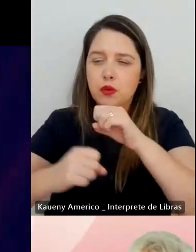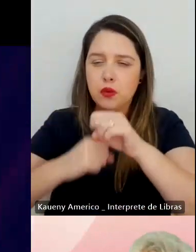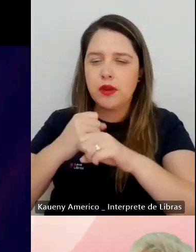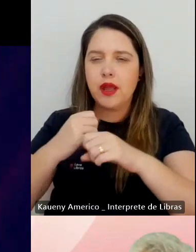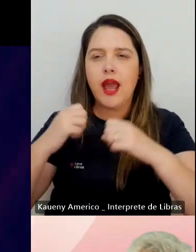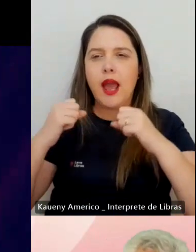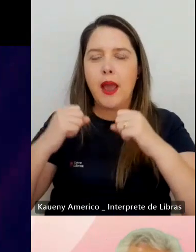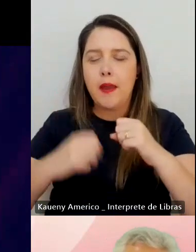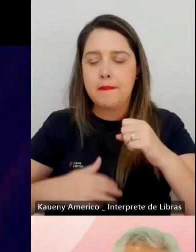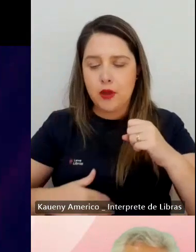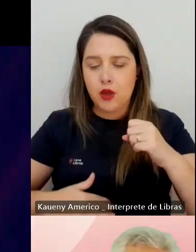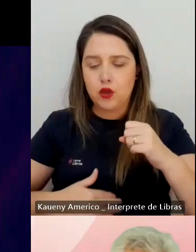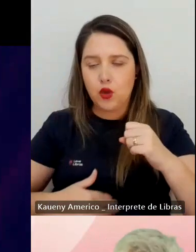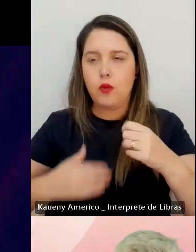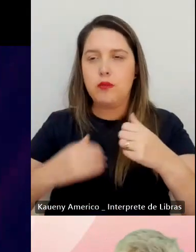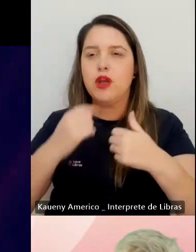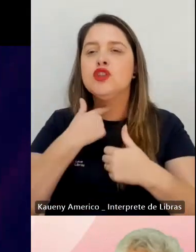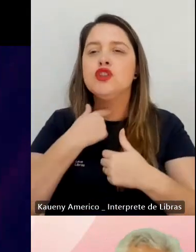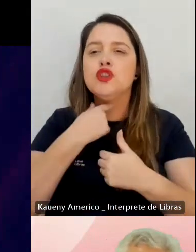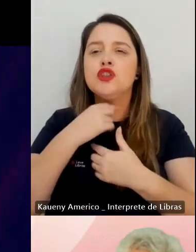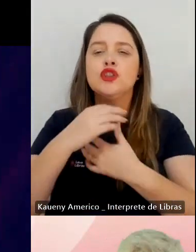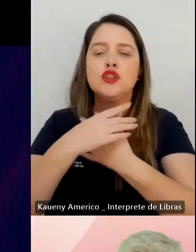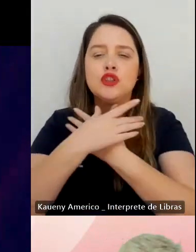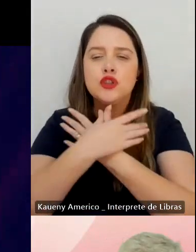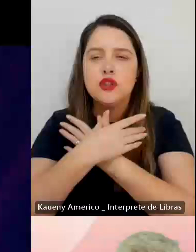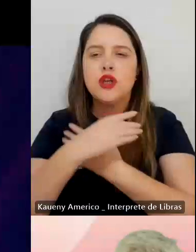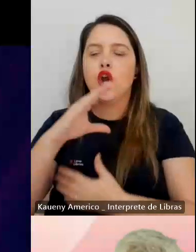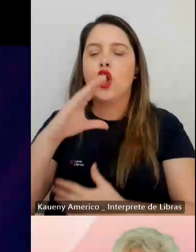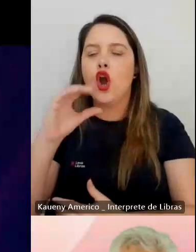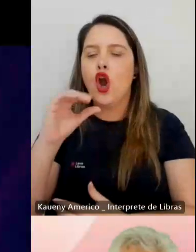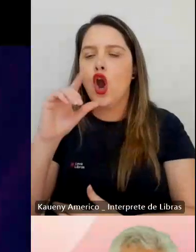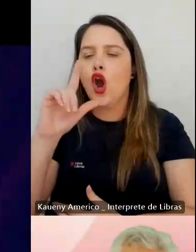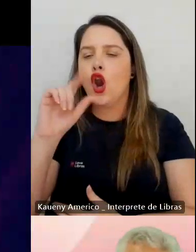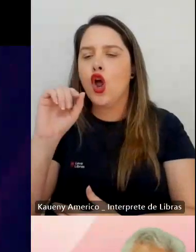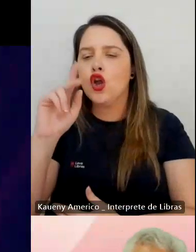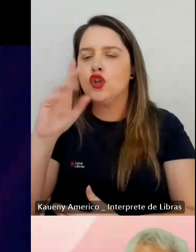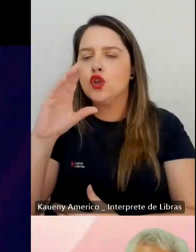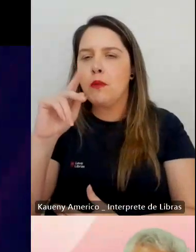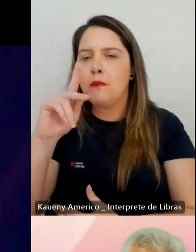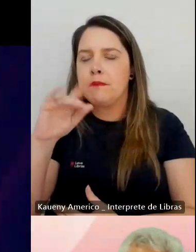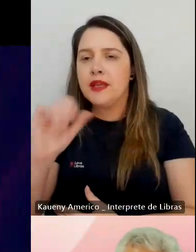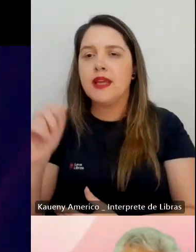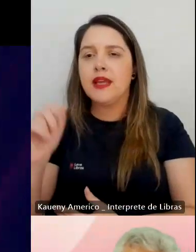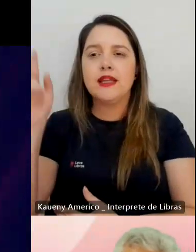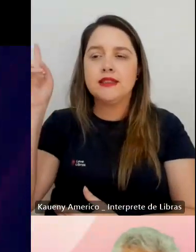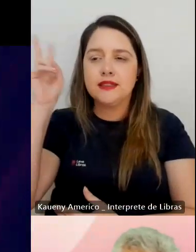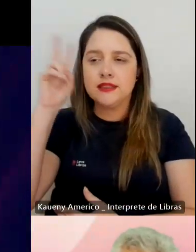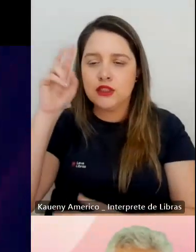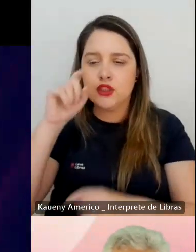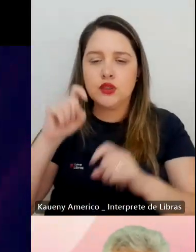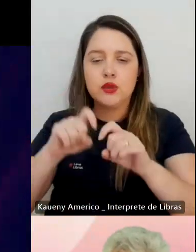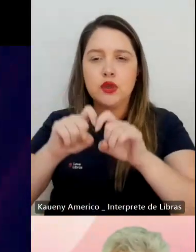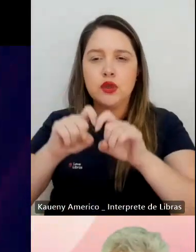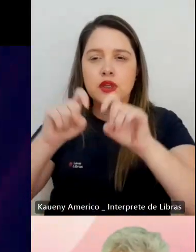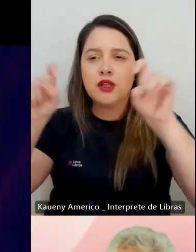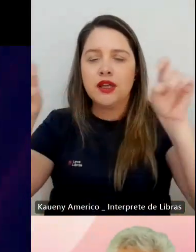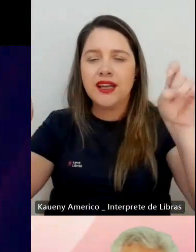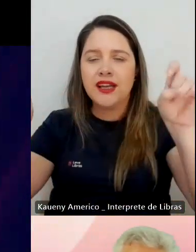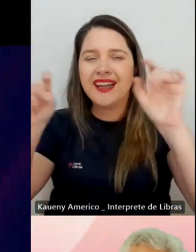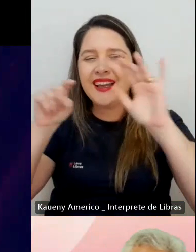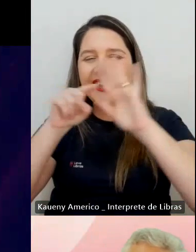da tiroide, a colonoscopia, história. O ginecologista ele é tido como o clínico da mulher e